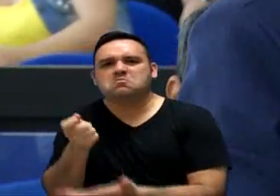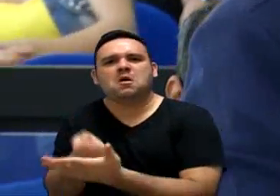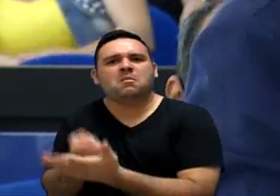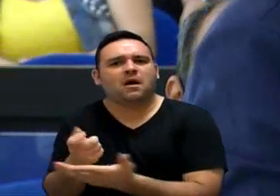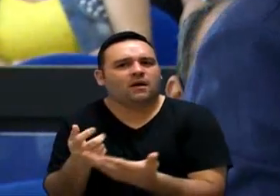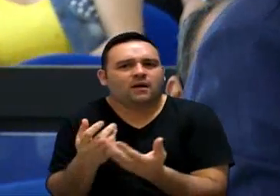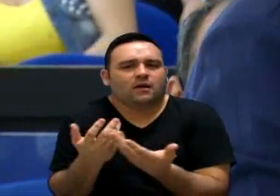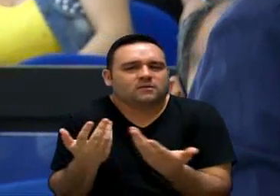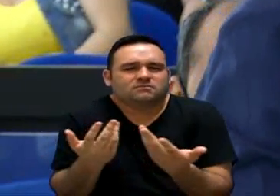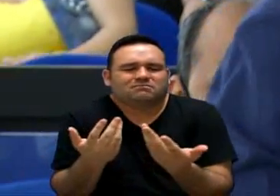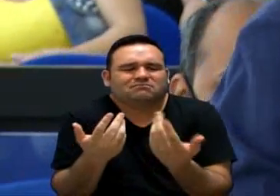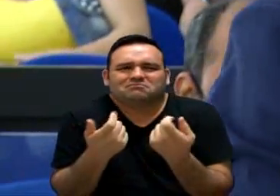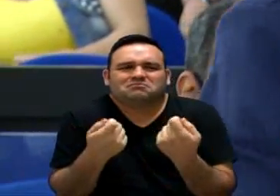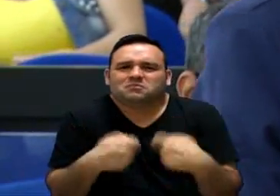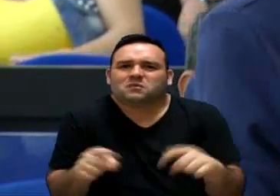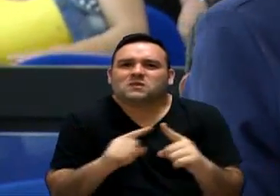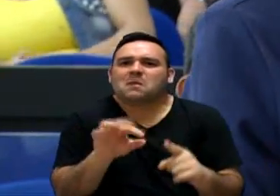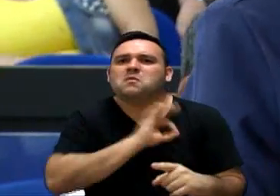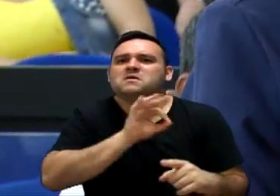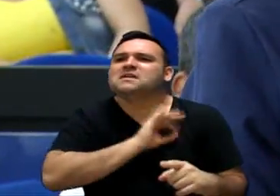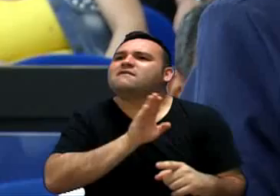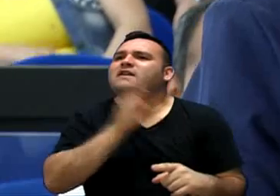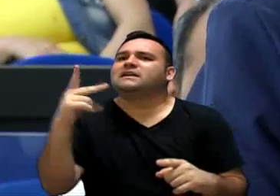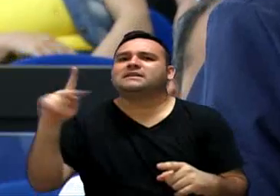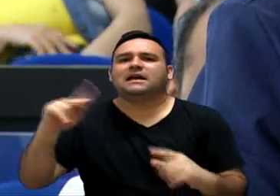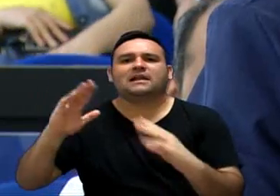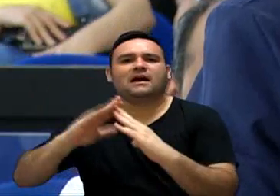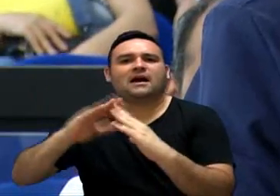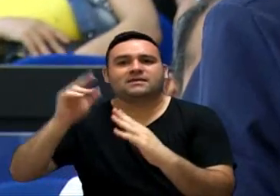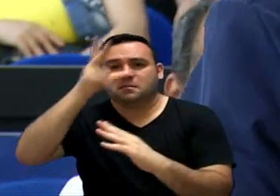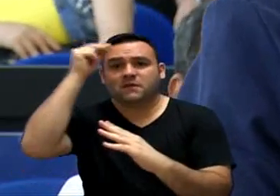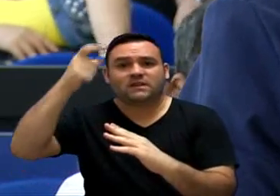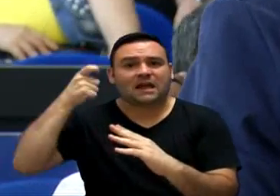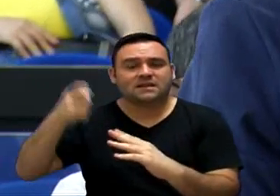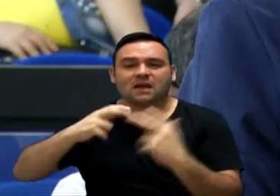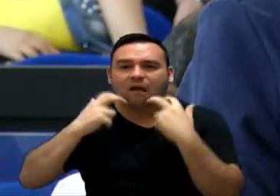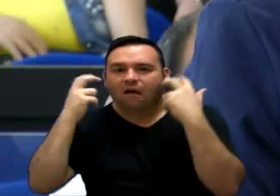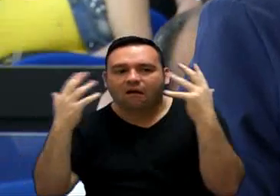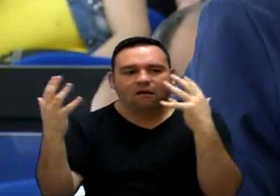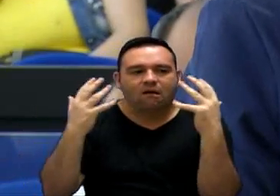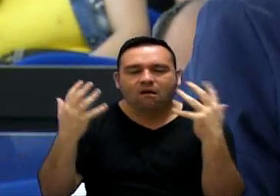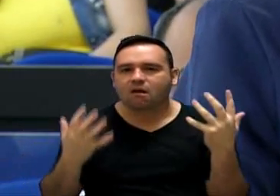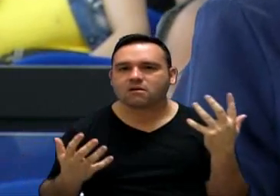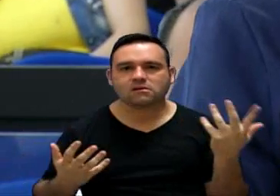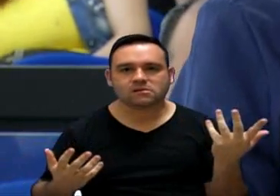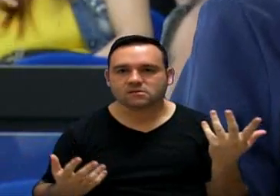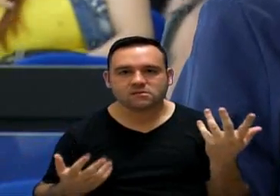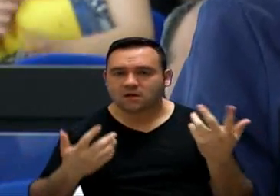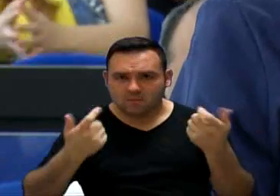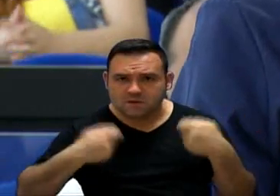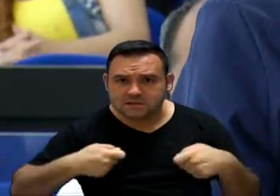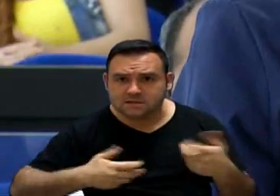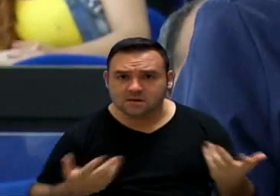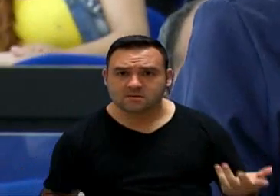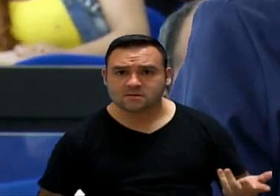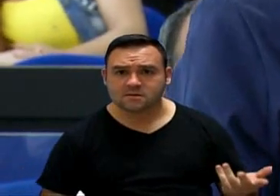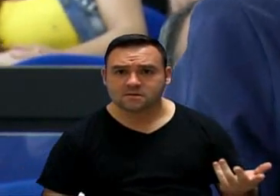de se requisitar força policial para ir na porta da ex-prefeita, intimidá-la. Precisa